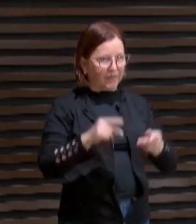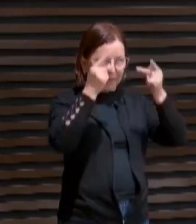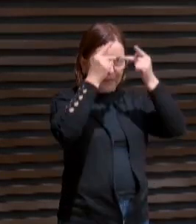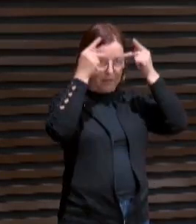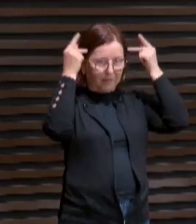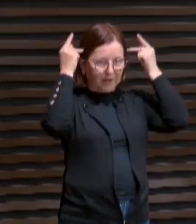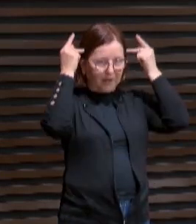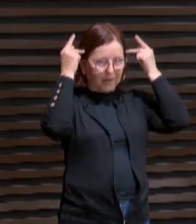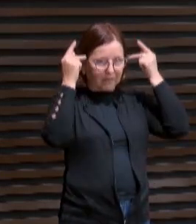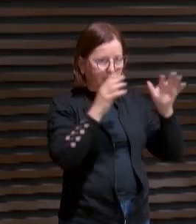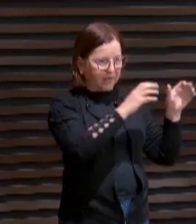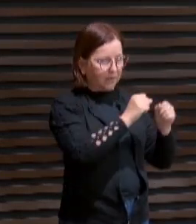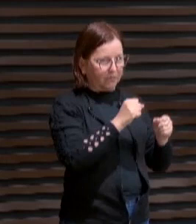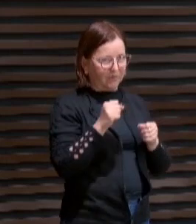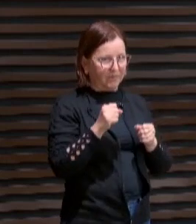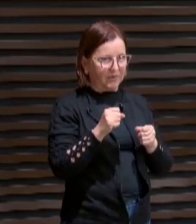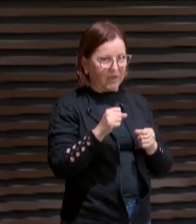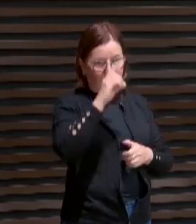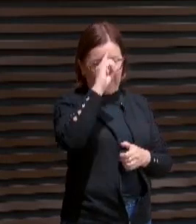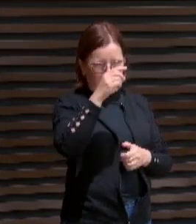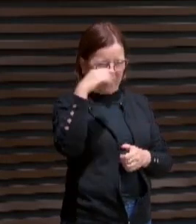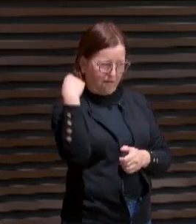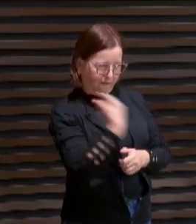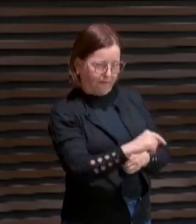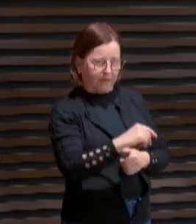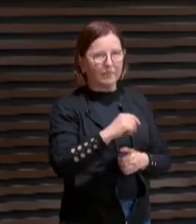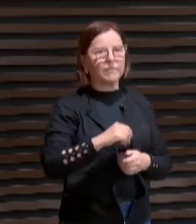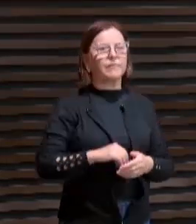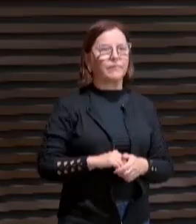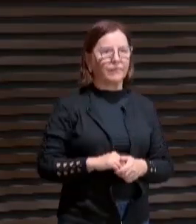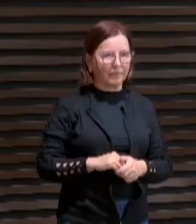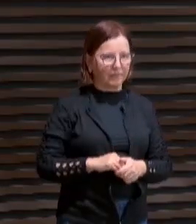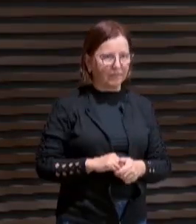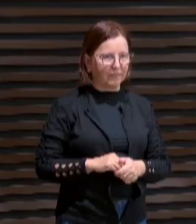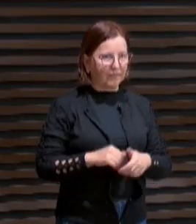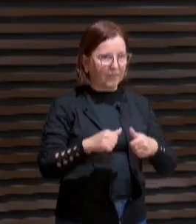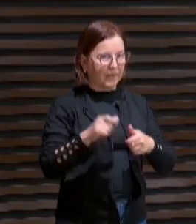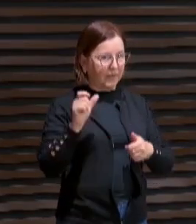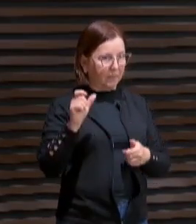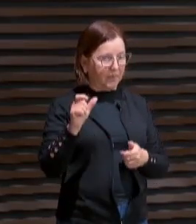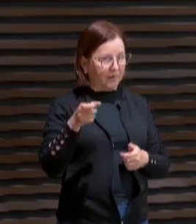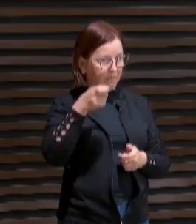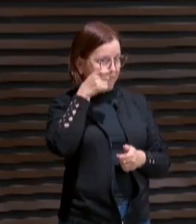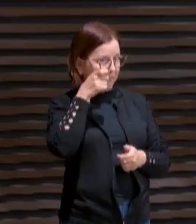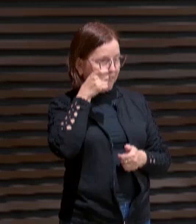Pilatos tomou a Jesus e mandou açoitá-lo. Essa palavra aqui é uma palavra muito